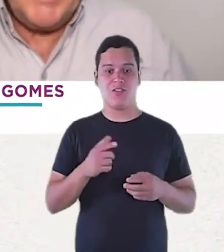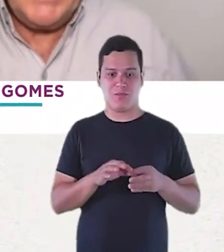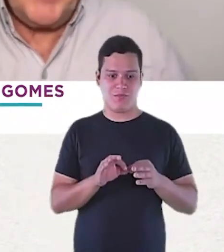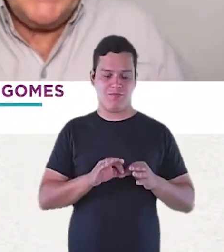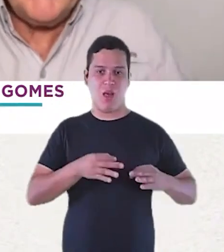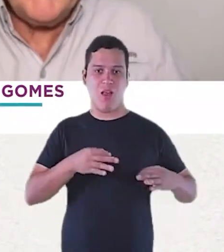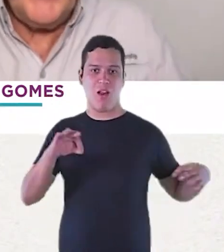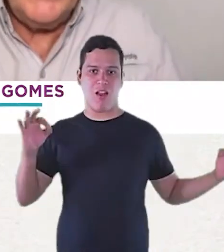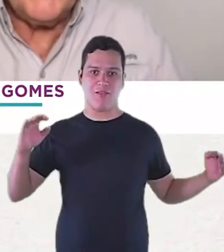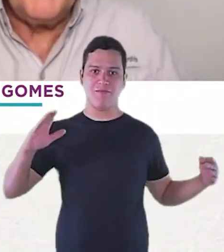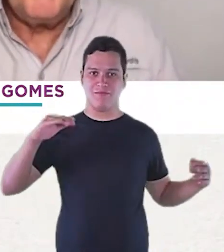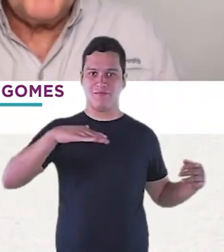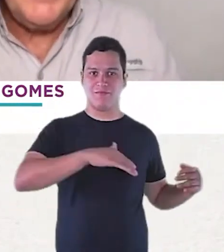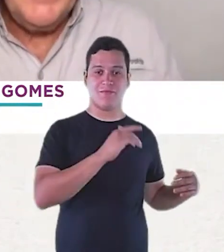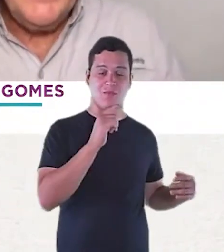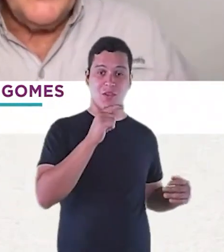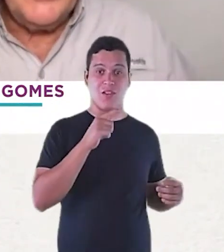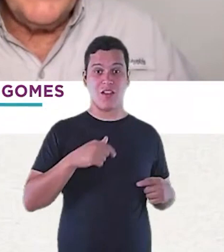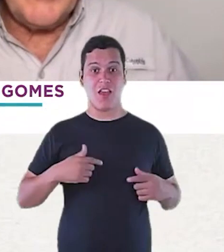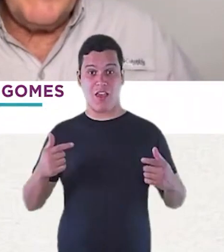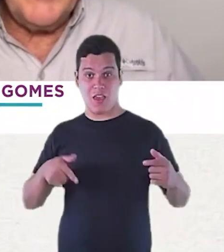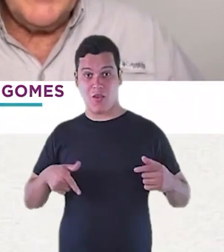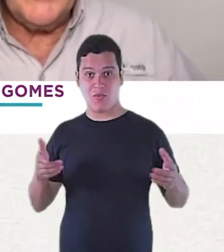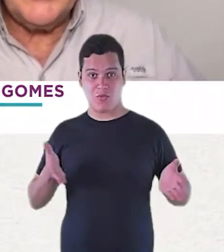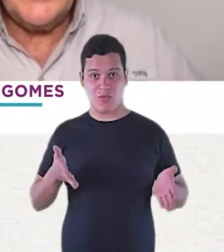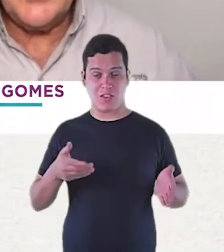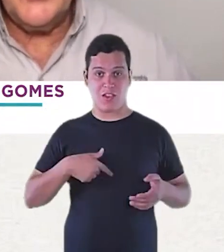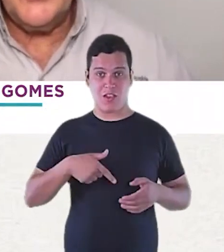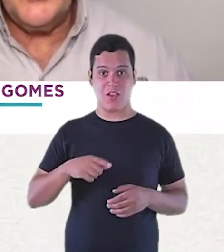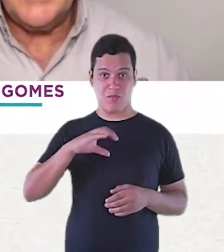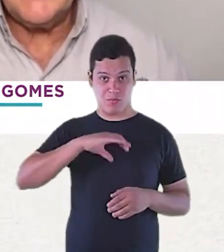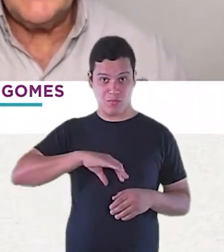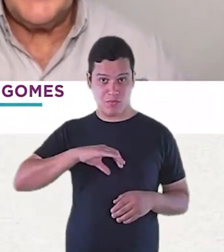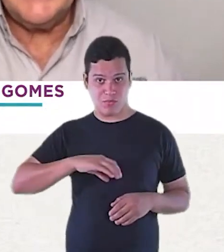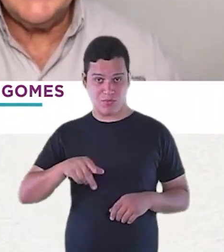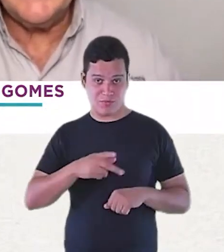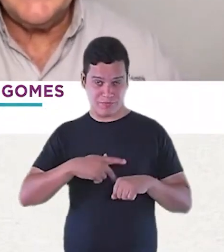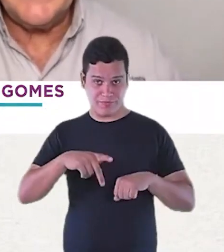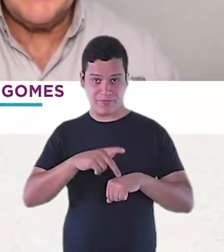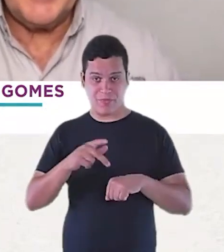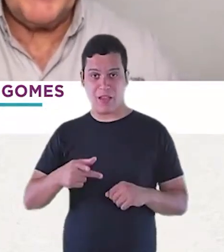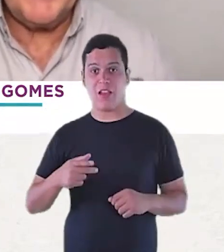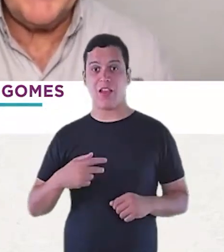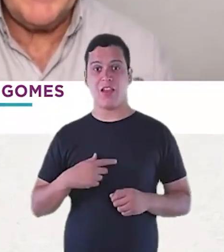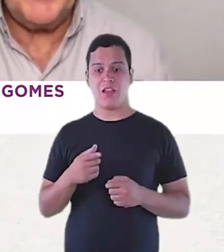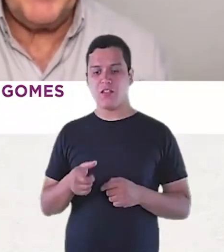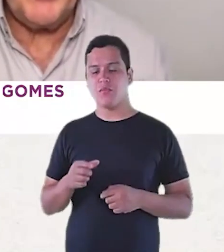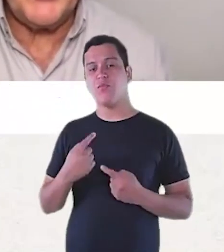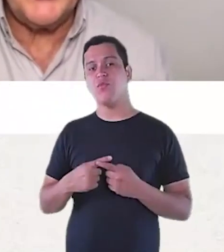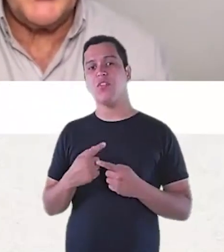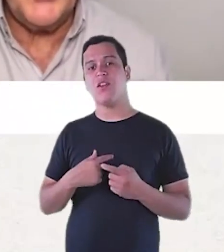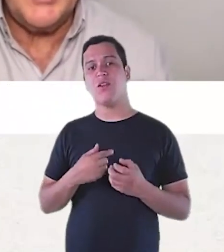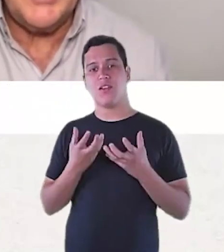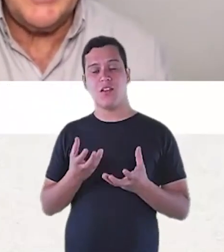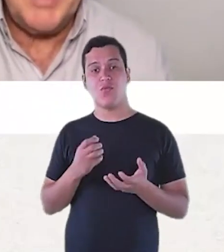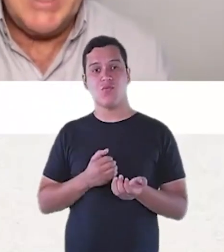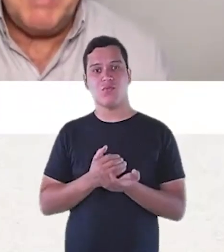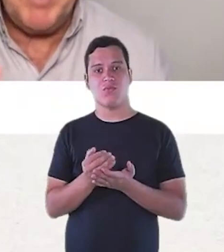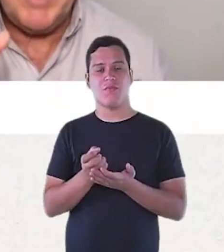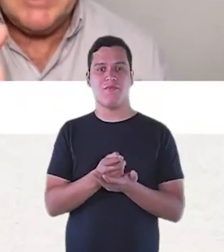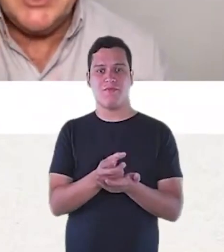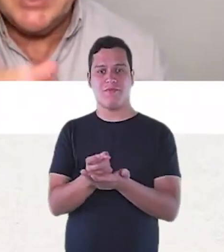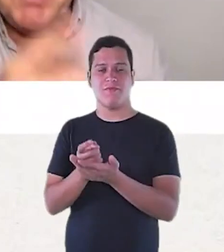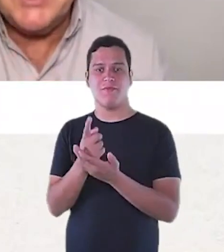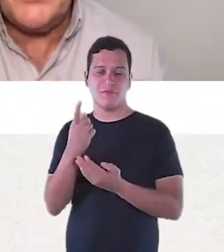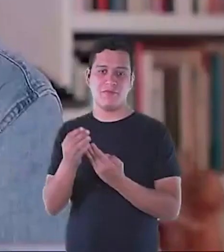O jornalista e escritor Laurentino Gomes é um homem branco de cabelos grisalhos. Laurentino está